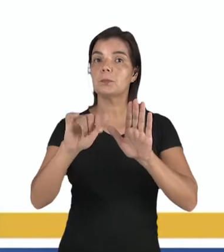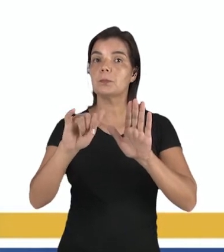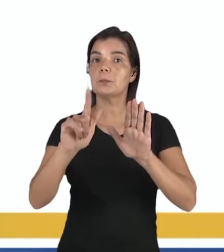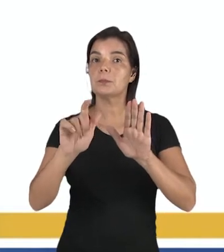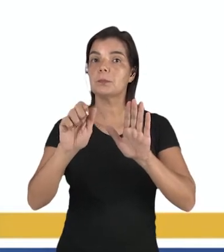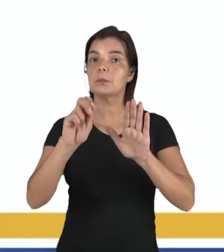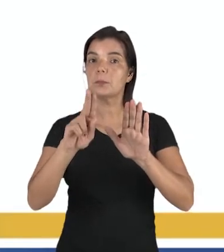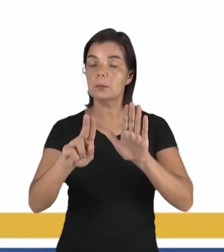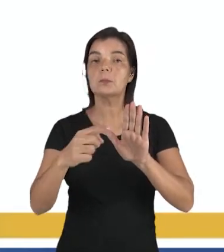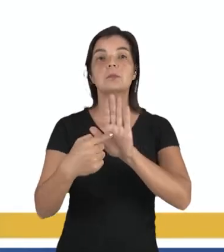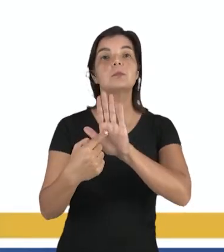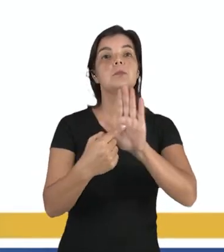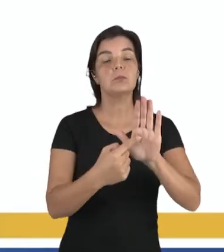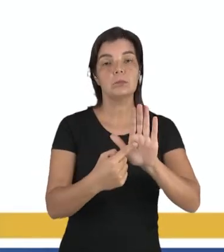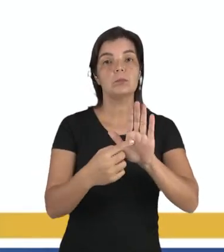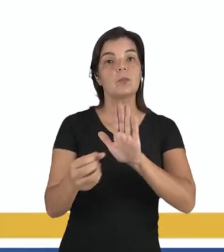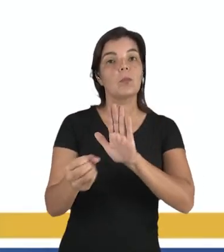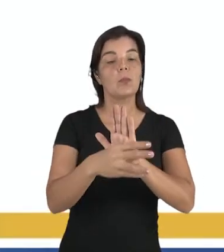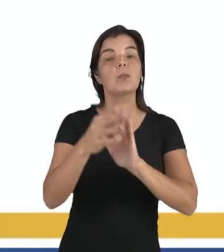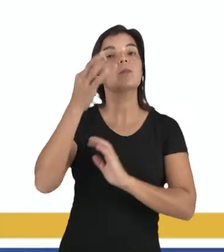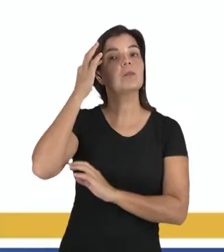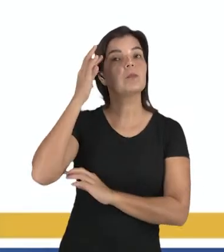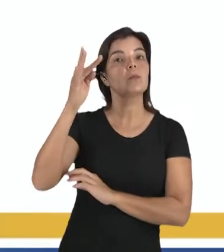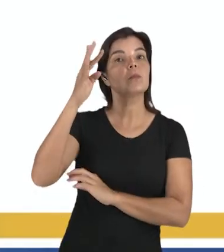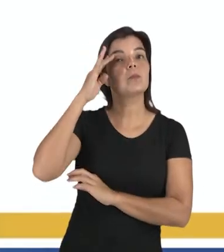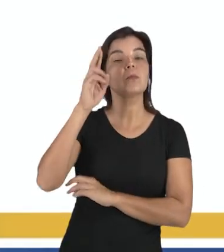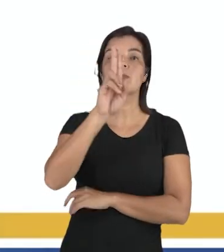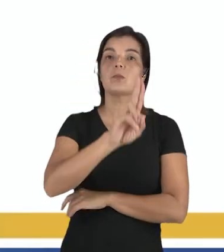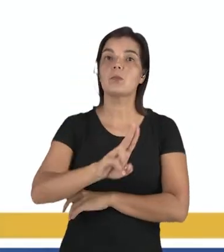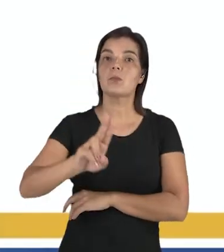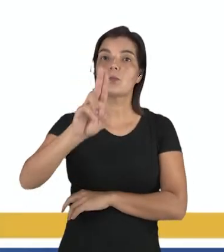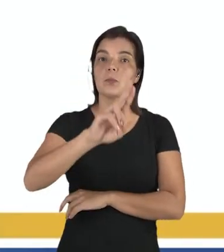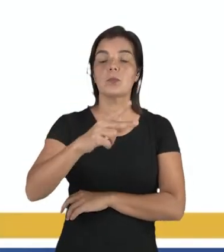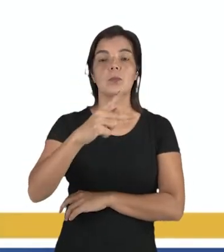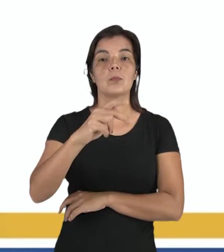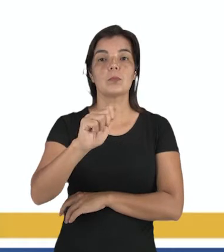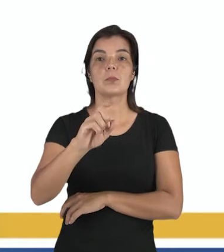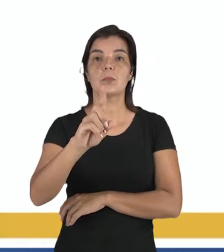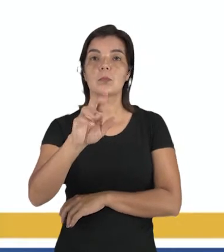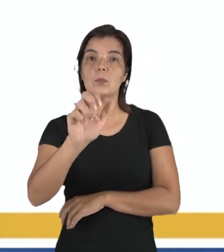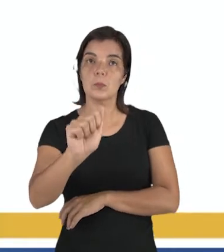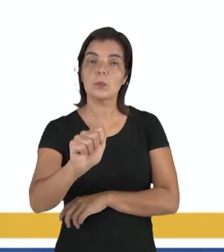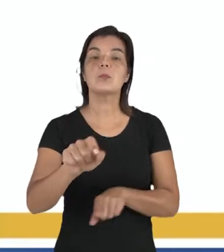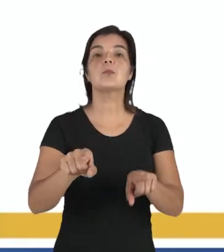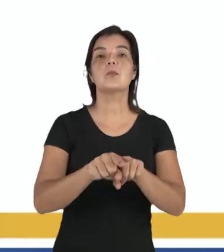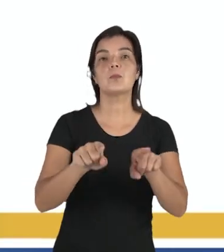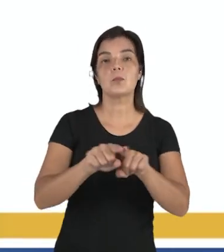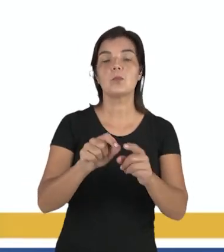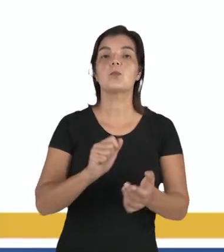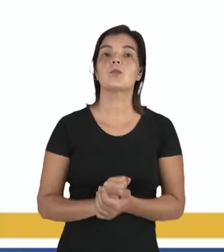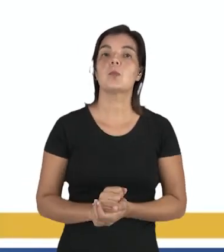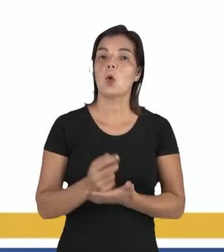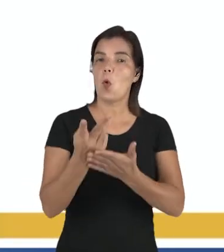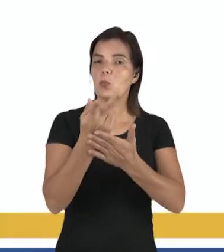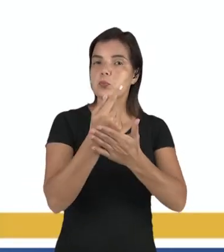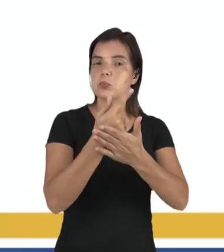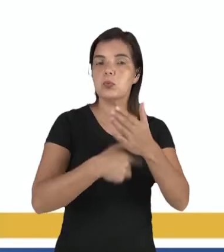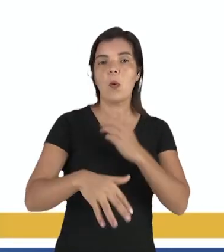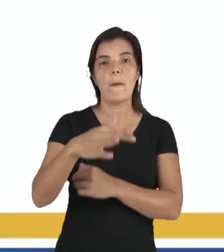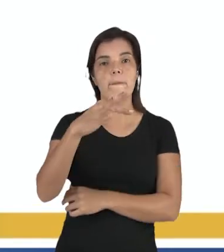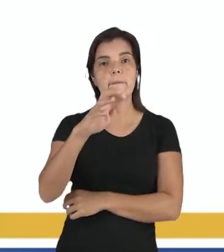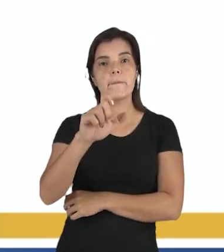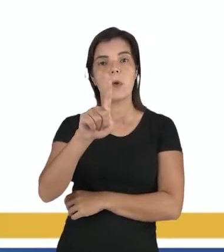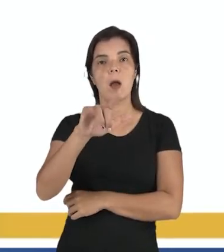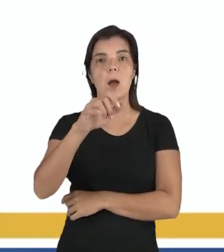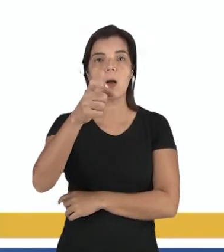Galileu Galilei demonstrando suas novas teorias na Universidade de Pádua, de um artista chamado Félix Parra, porque o